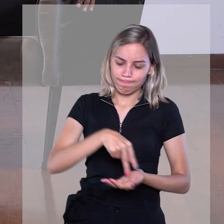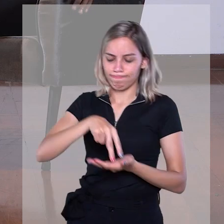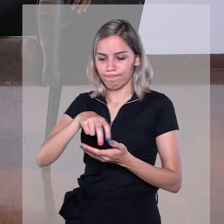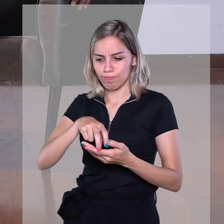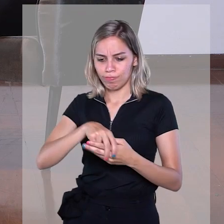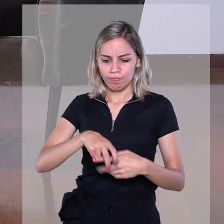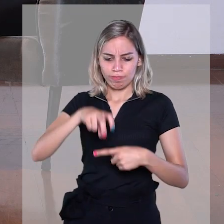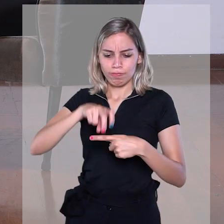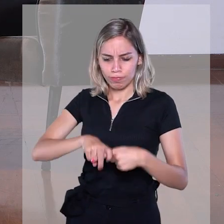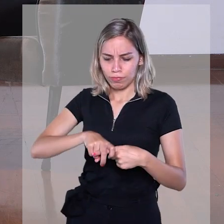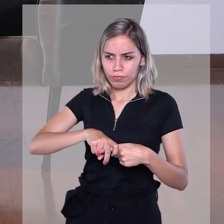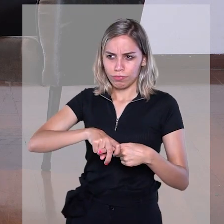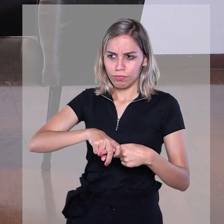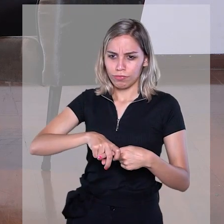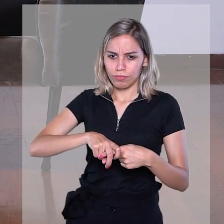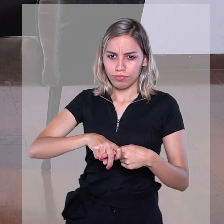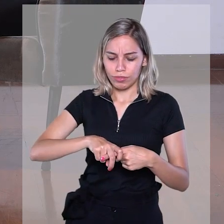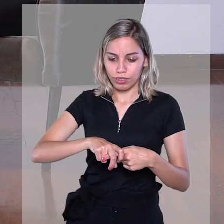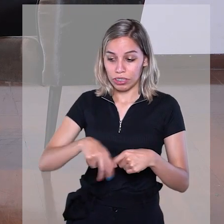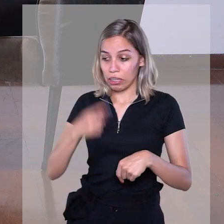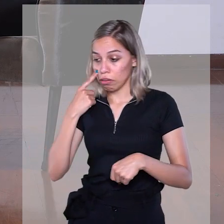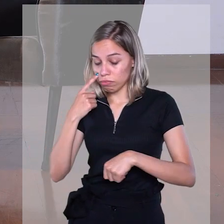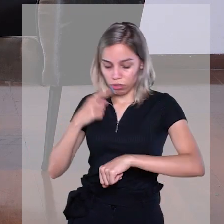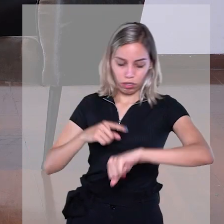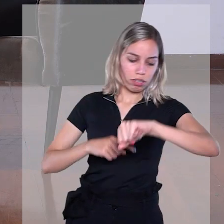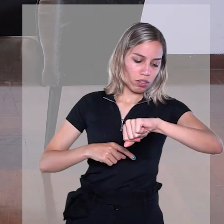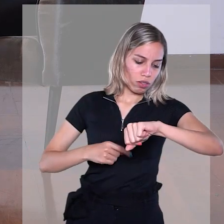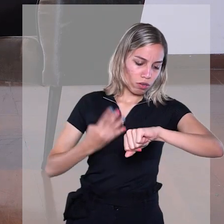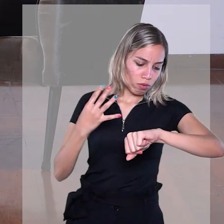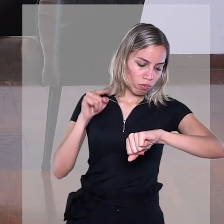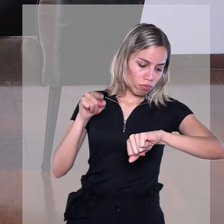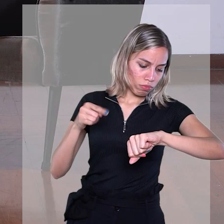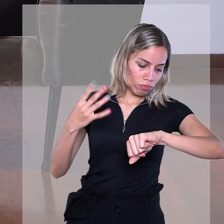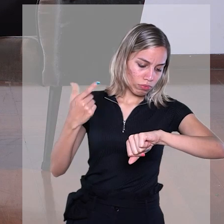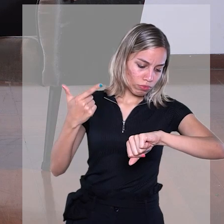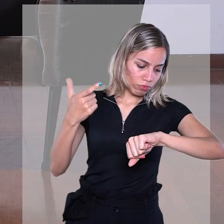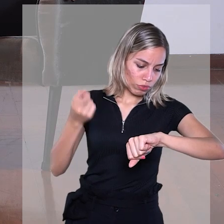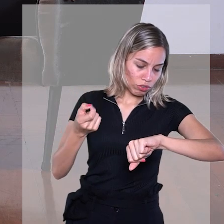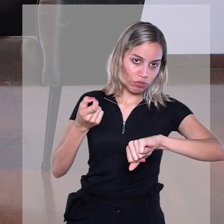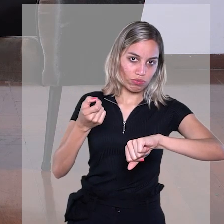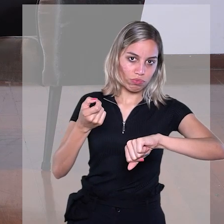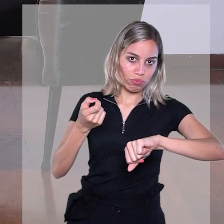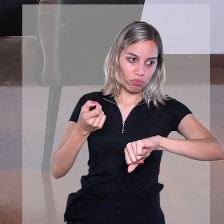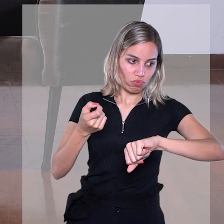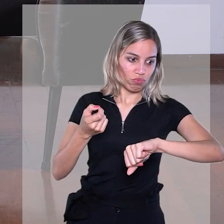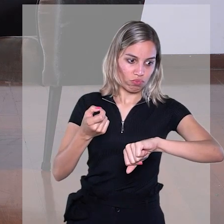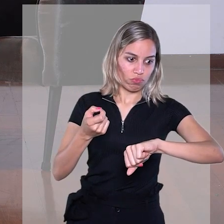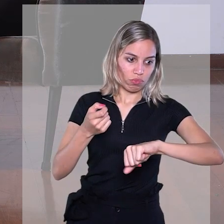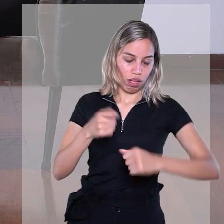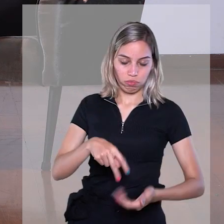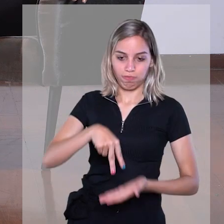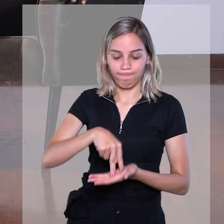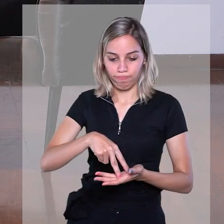sono. E aí eu escrevia, às vezes uma lauda bem suada,